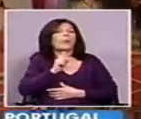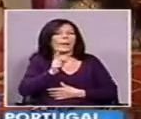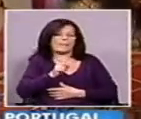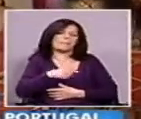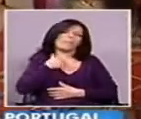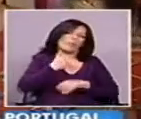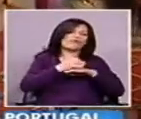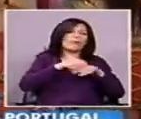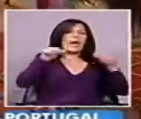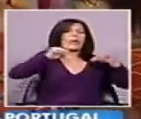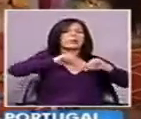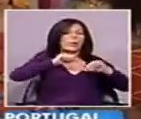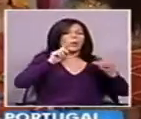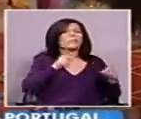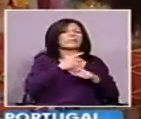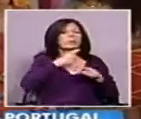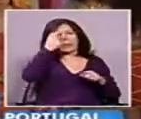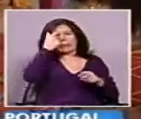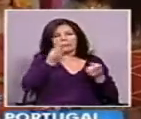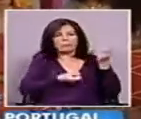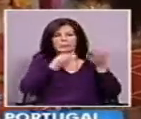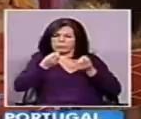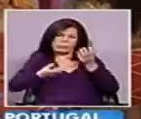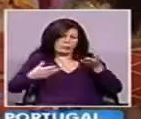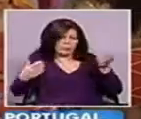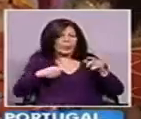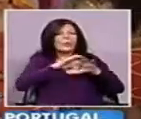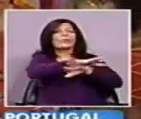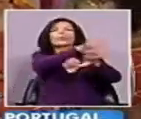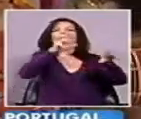Fizemos laboratórios de música criativa. Todas